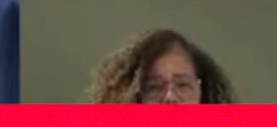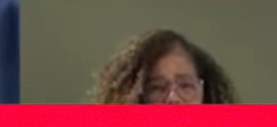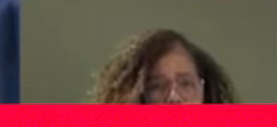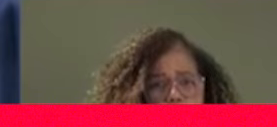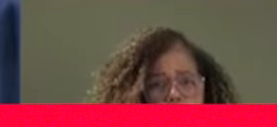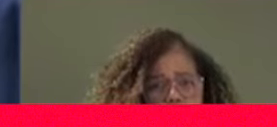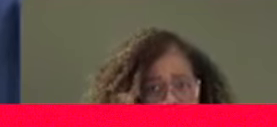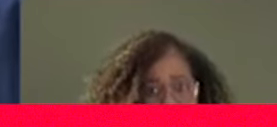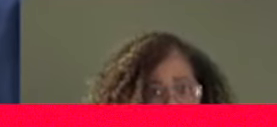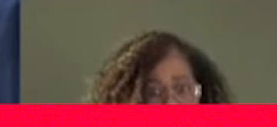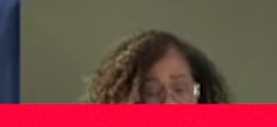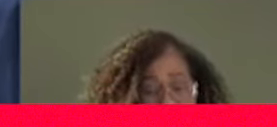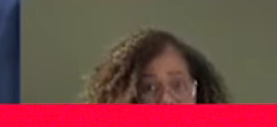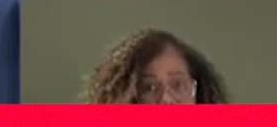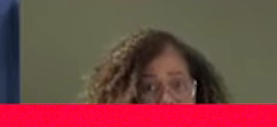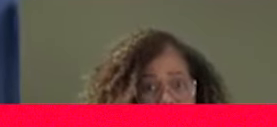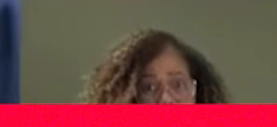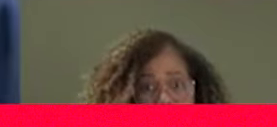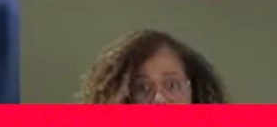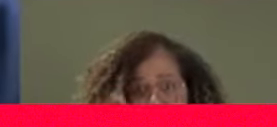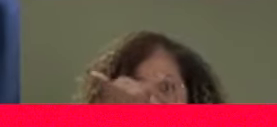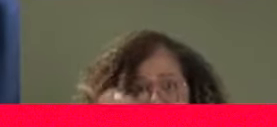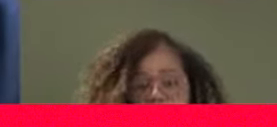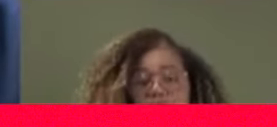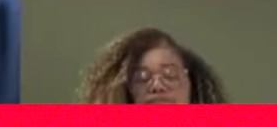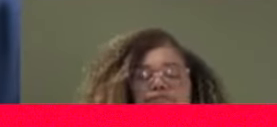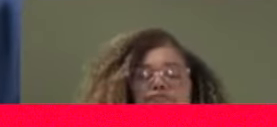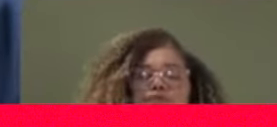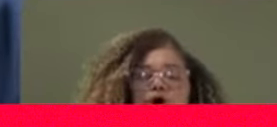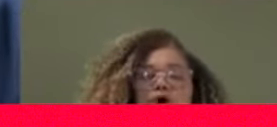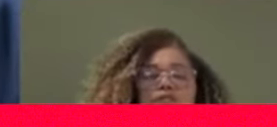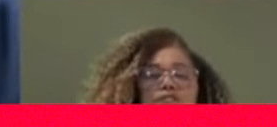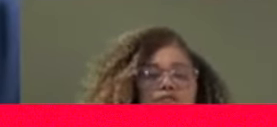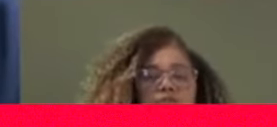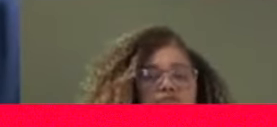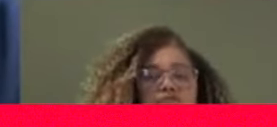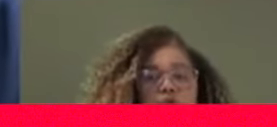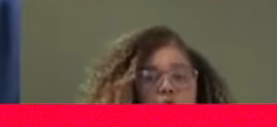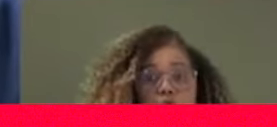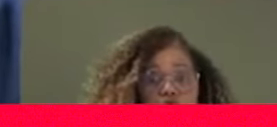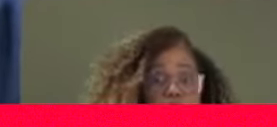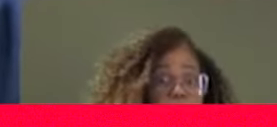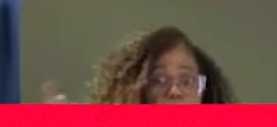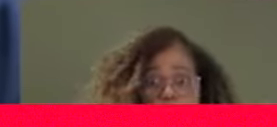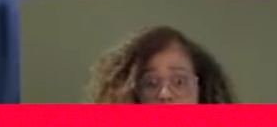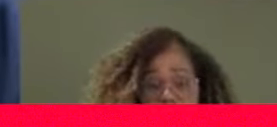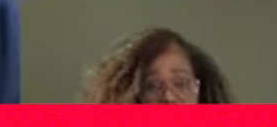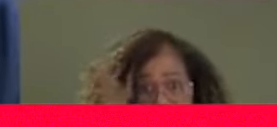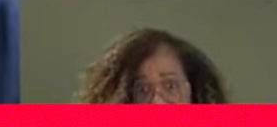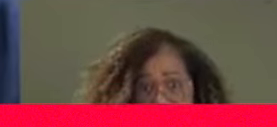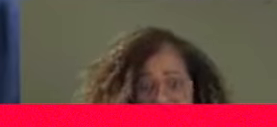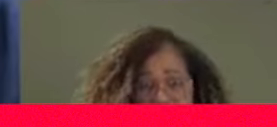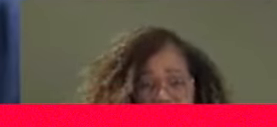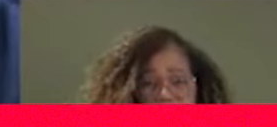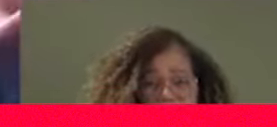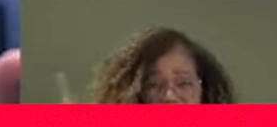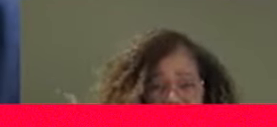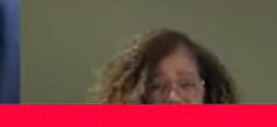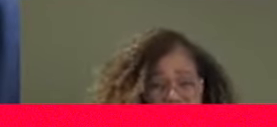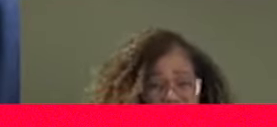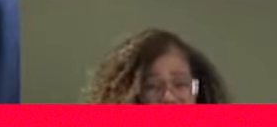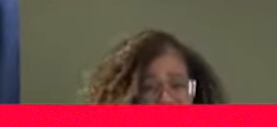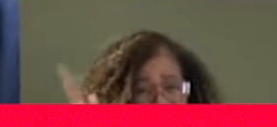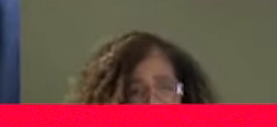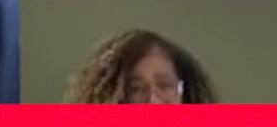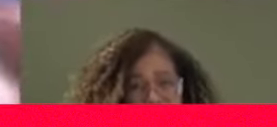Delito infelizmente nós conviveremos hoje com a maior preocupação do brasileiro brasileiro antigamente tinha medo do